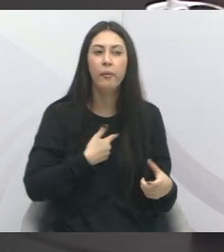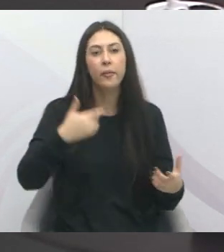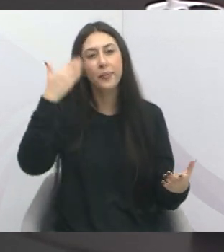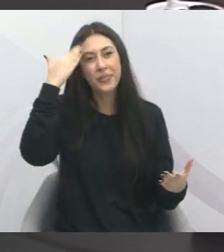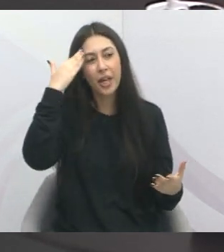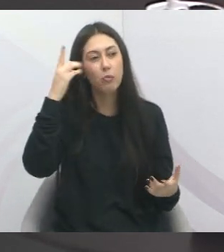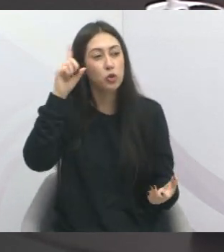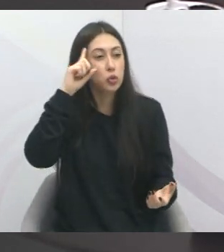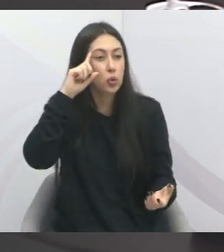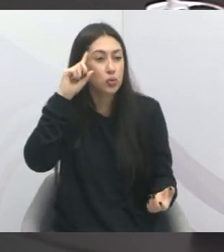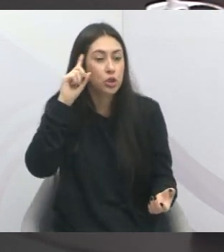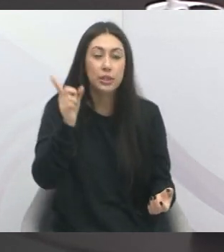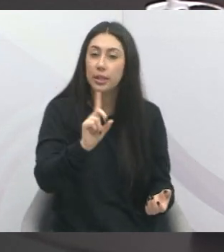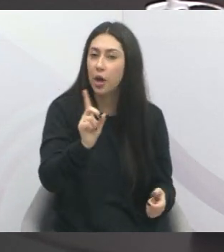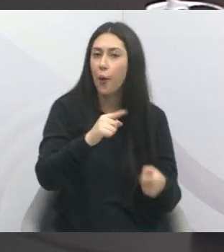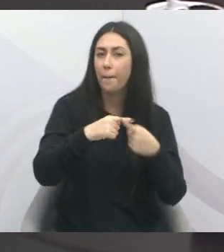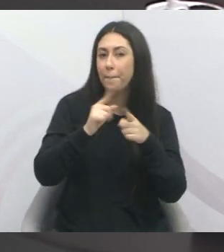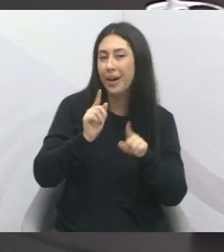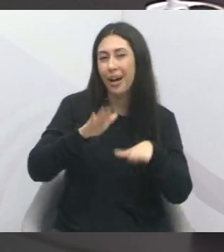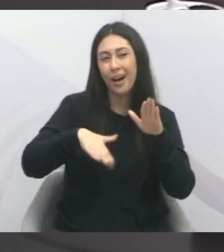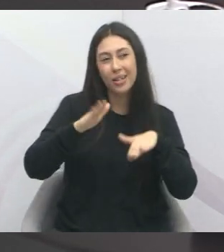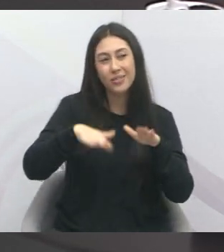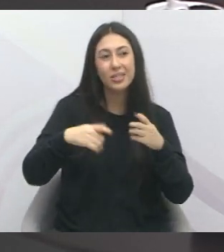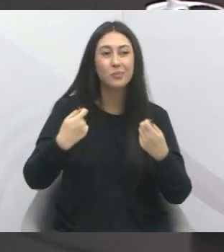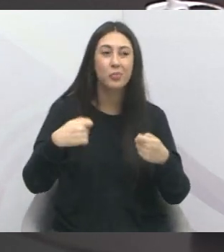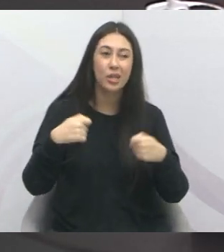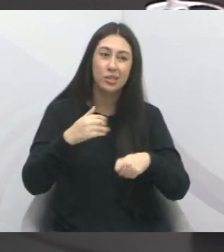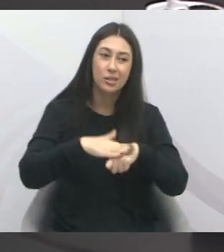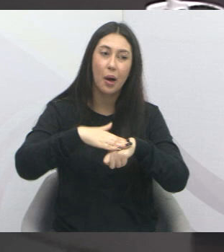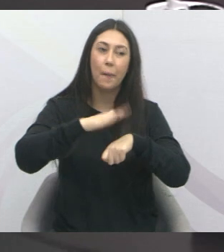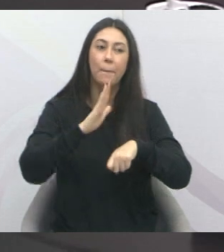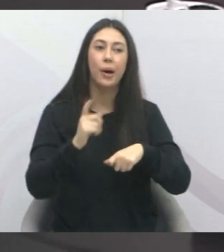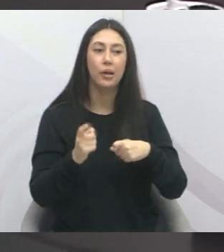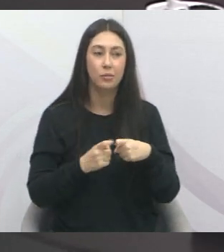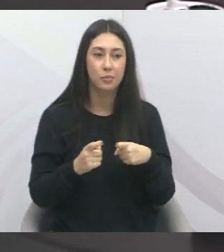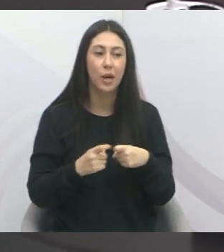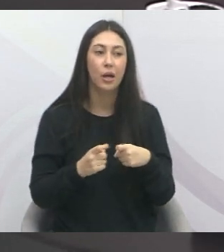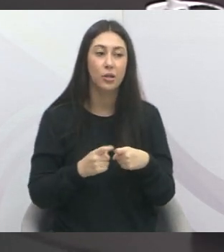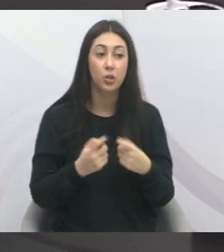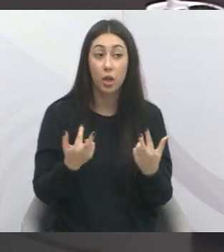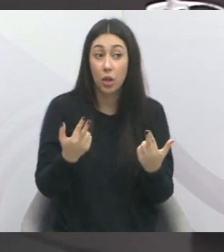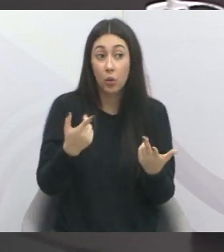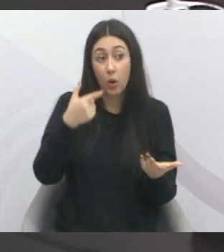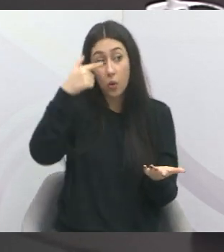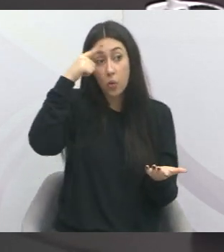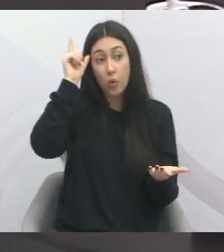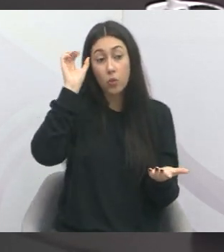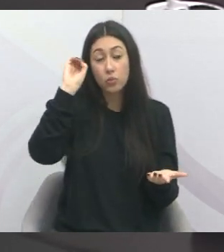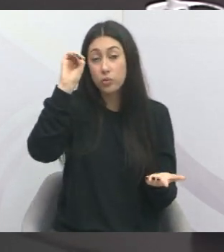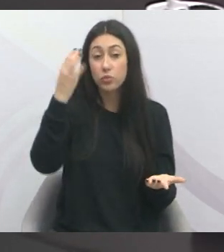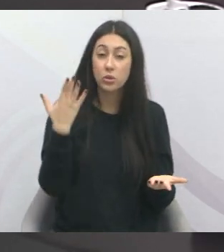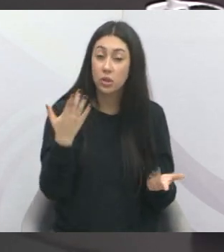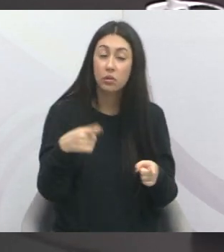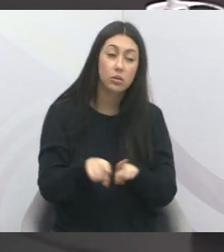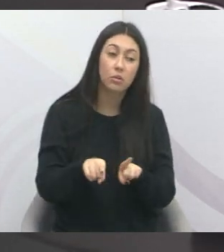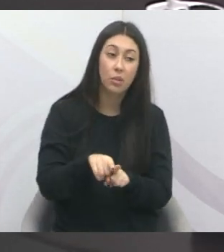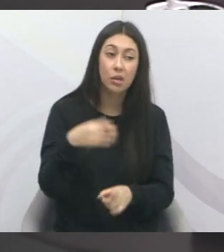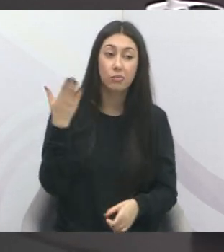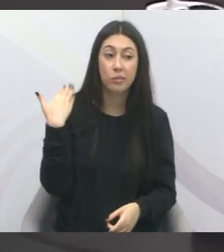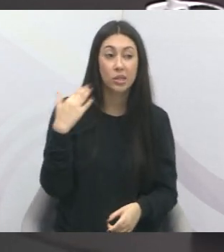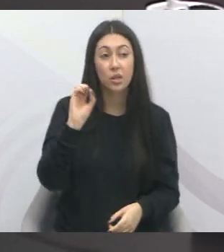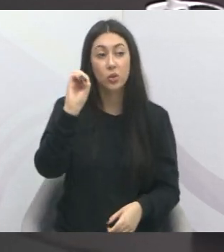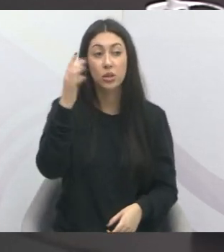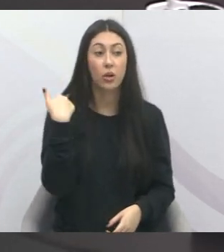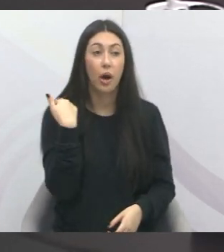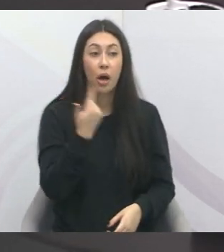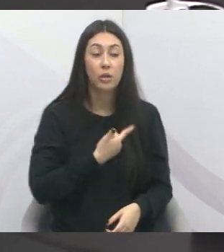todo dia, não é toda hora, né? Mas são os casos esporádicos que aconteceram, igual aconteceu ontem, né? Já alguns dias atrás também aconteceu da